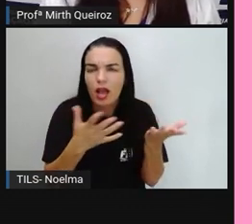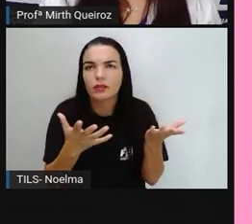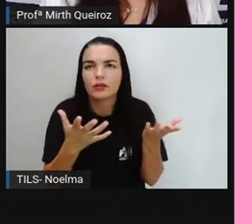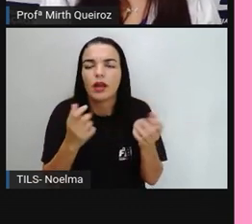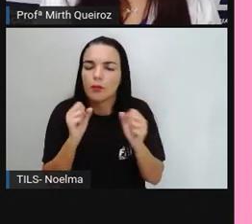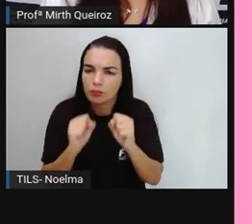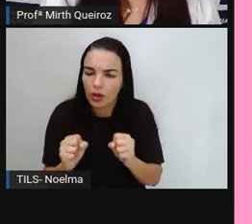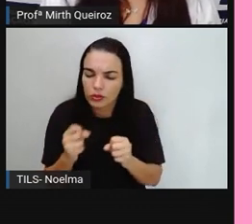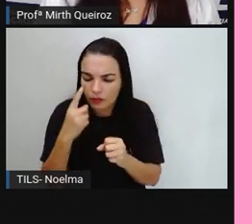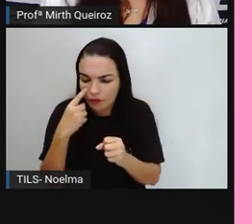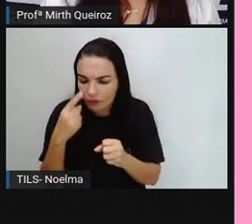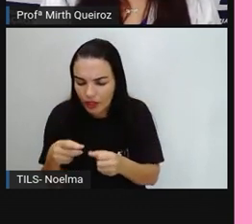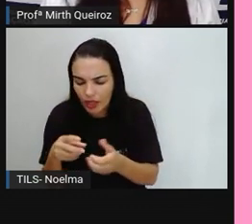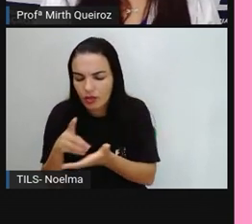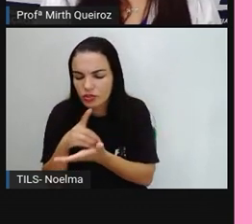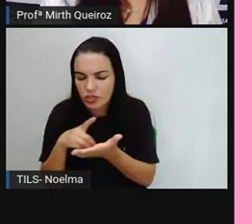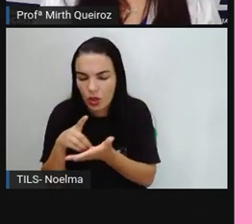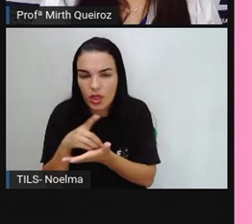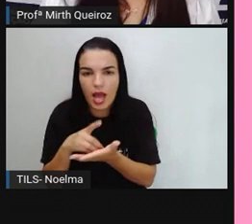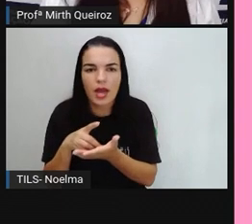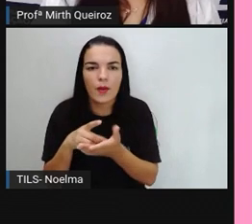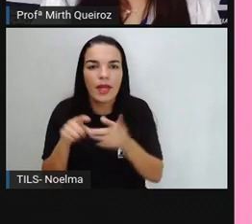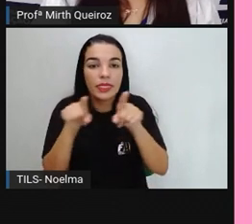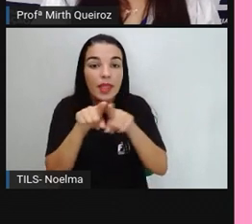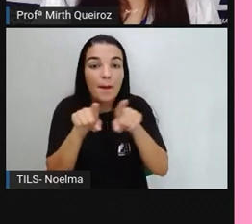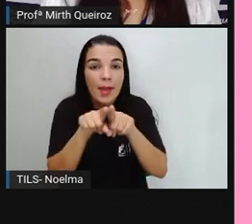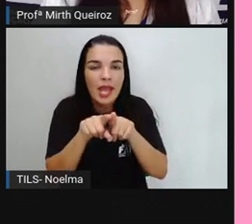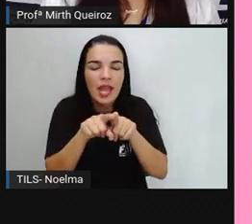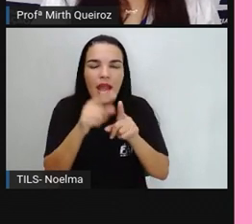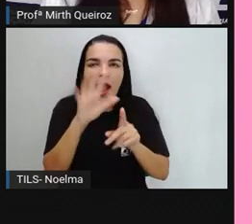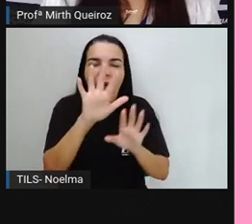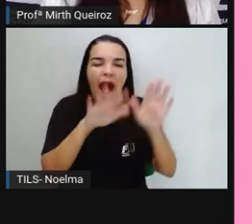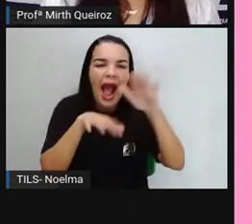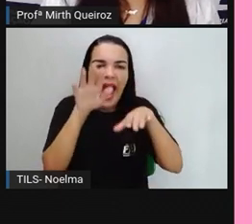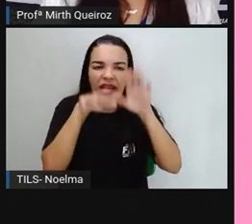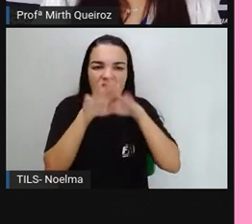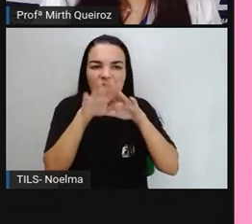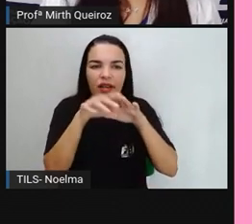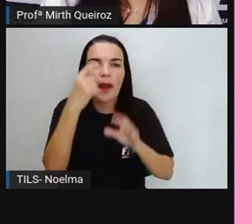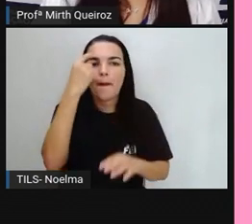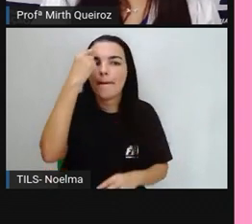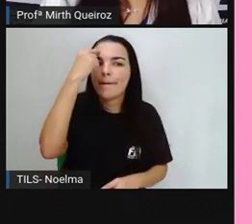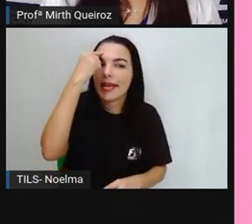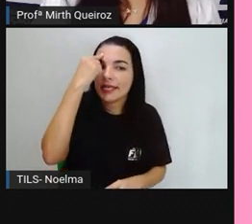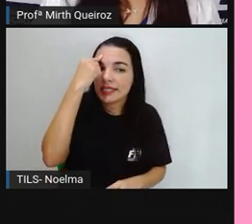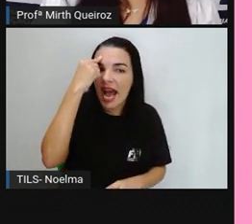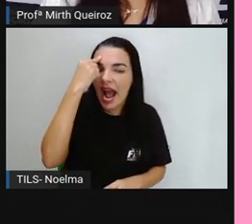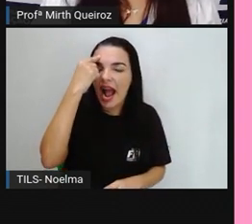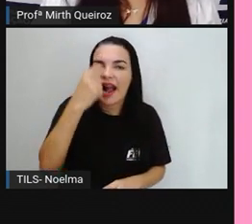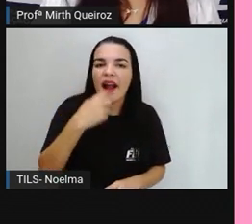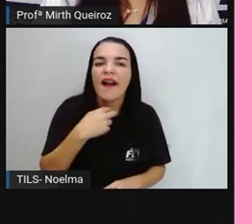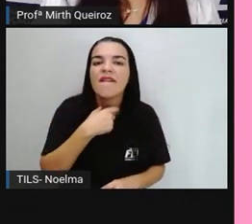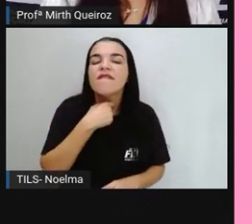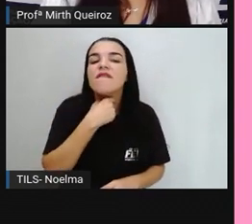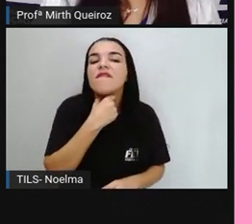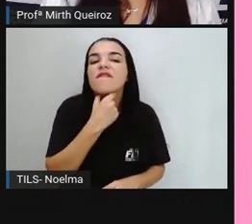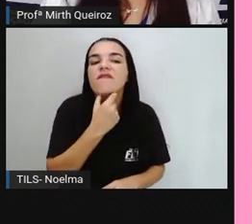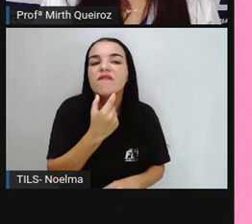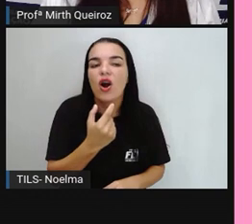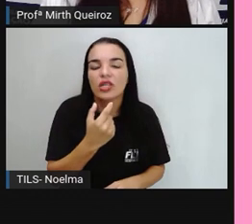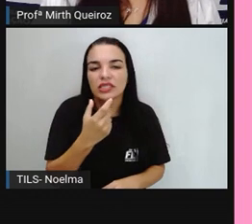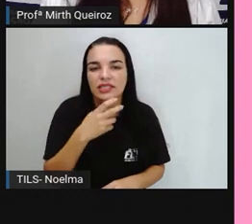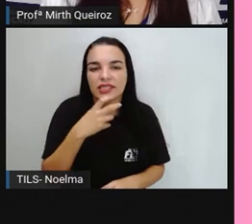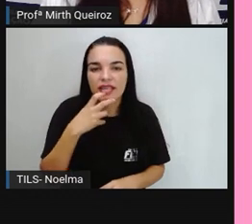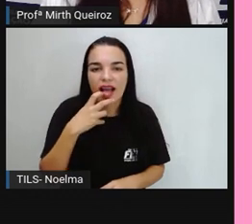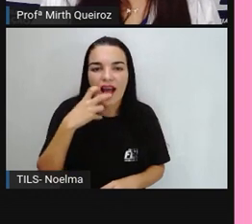contexto. Pensar em voz alta para garantir a compreensão do texto. Criar imagens mentais para